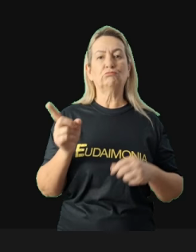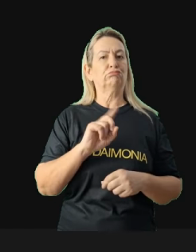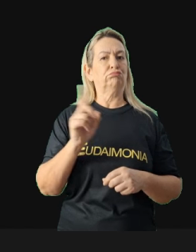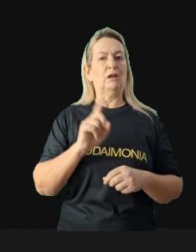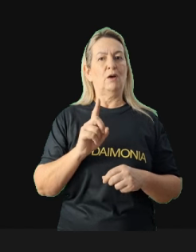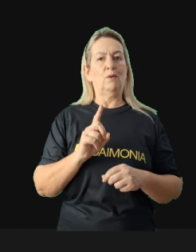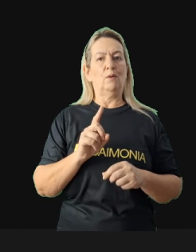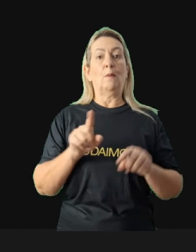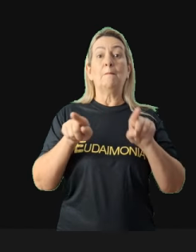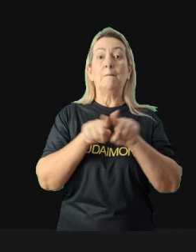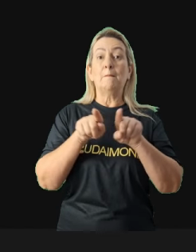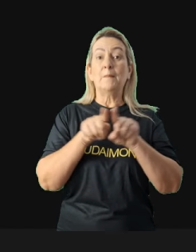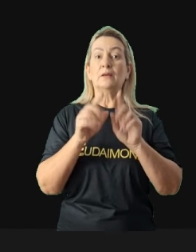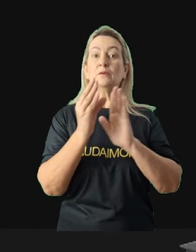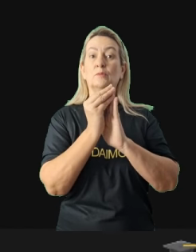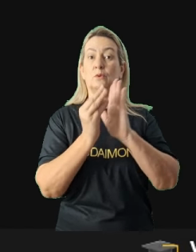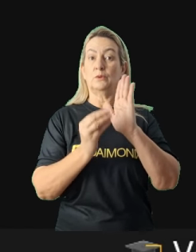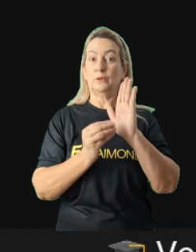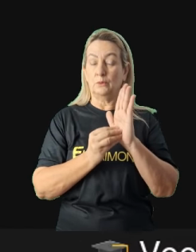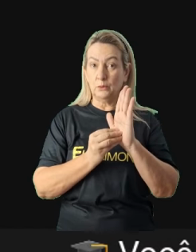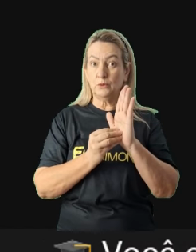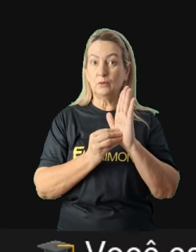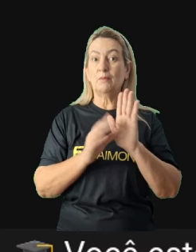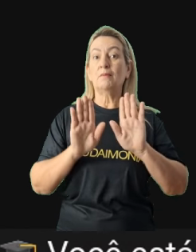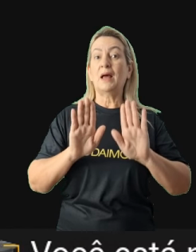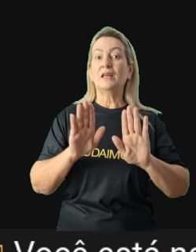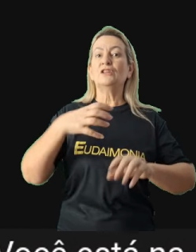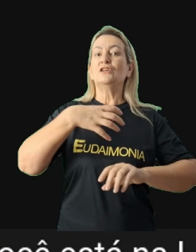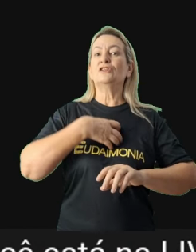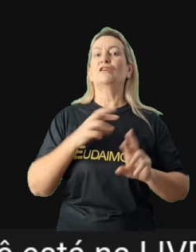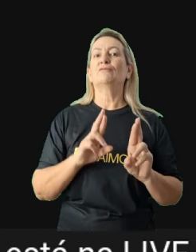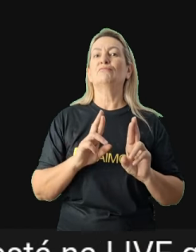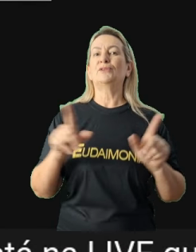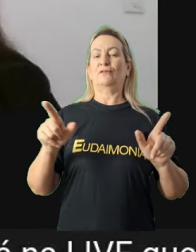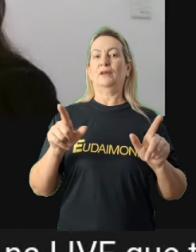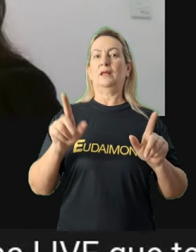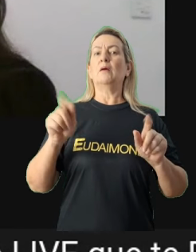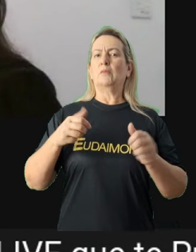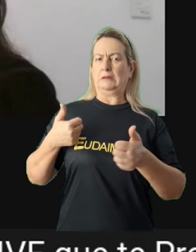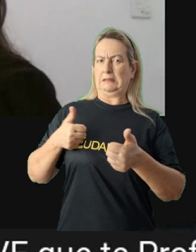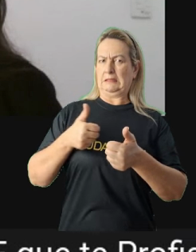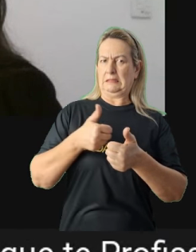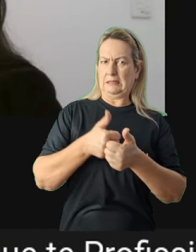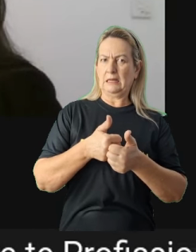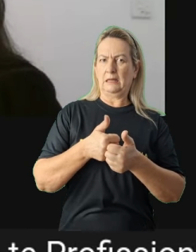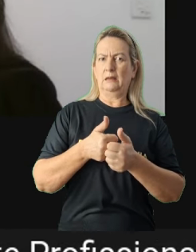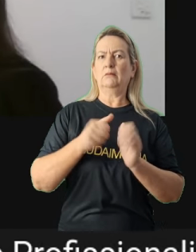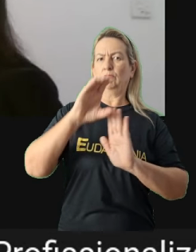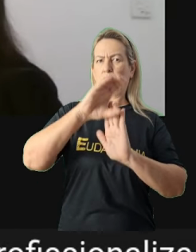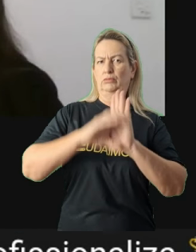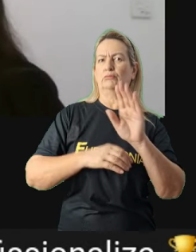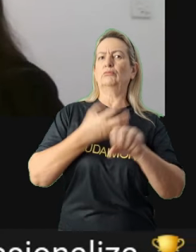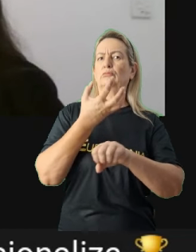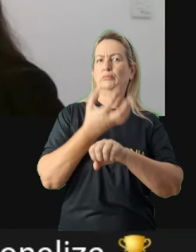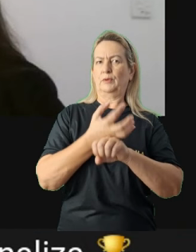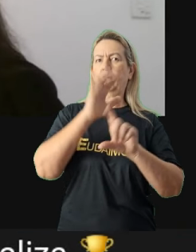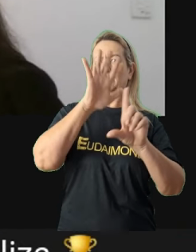para cada perfil, o mesmo conteúdo. Eu posso seguir a matriz do curso, né, que a gente, enfim, tem que se manter